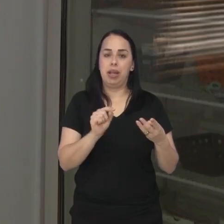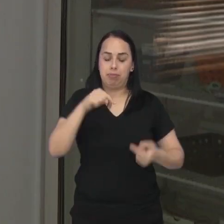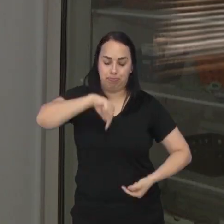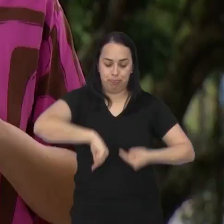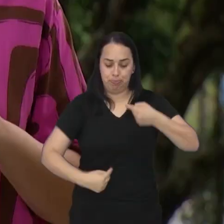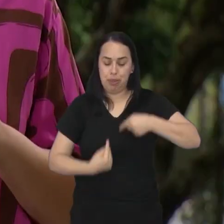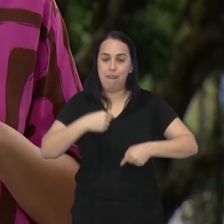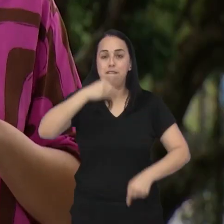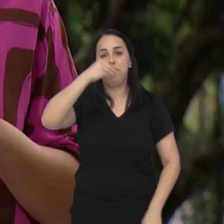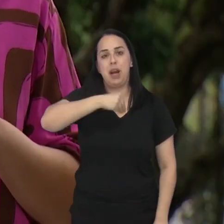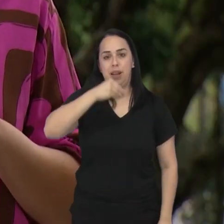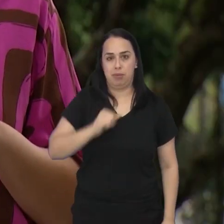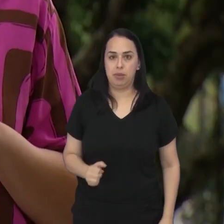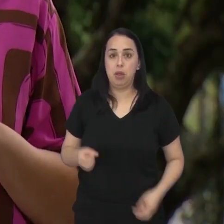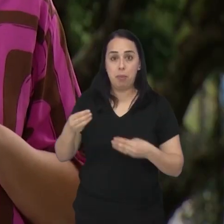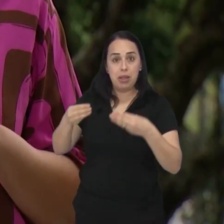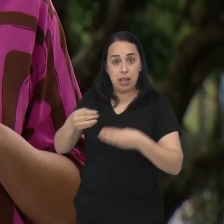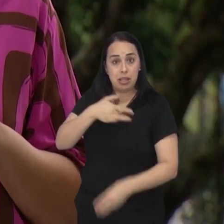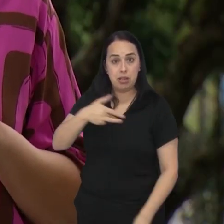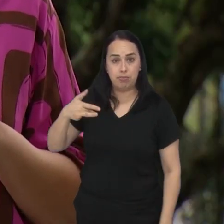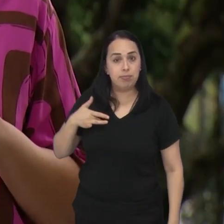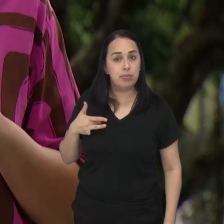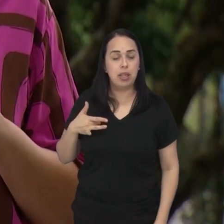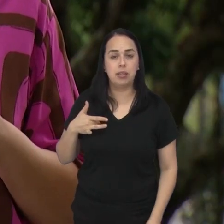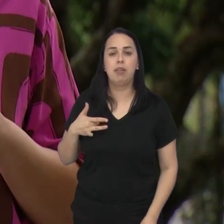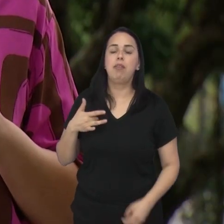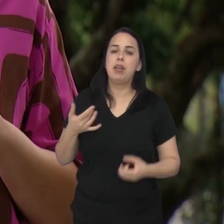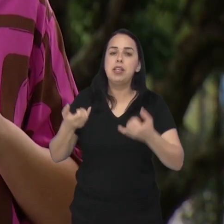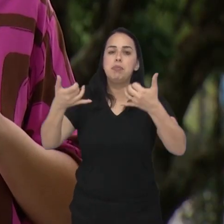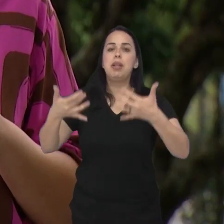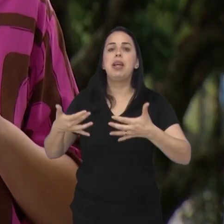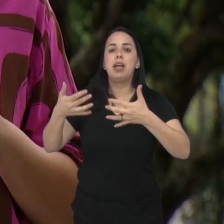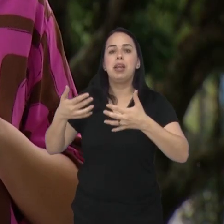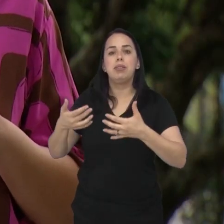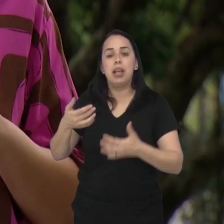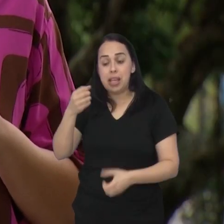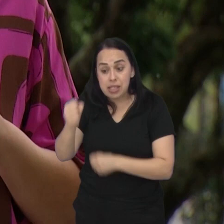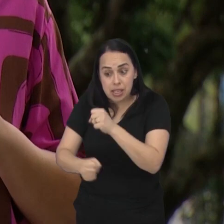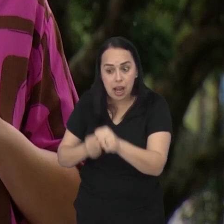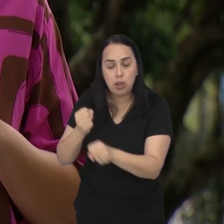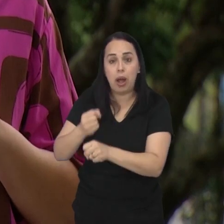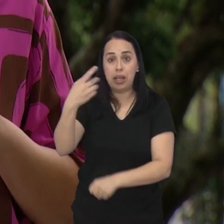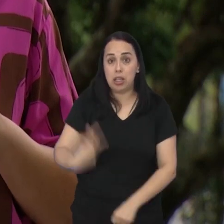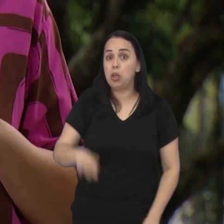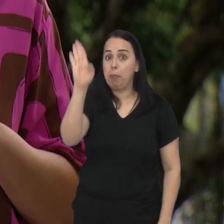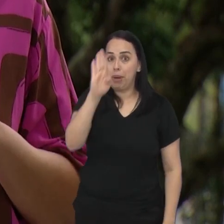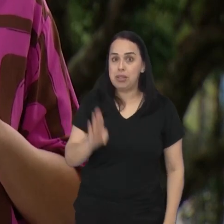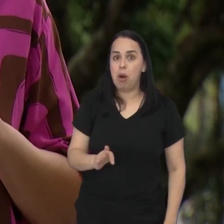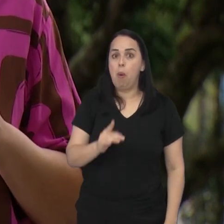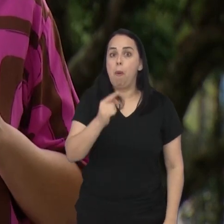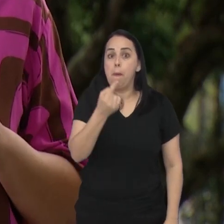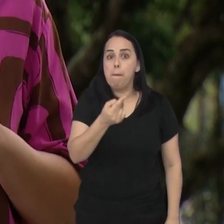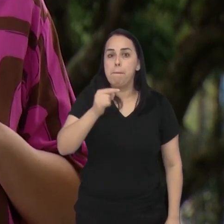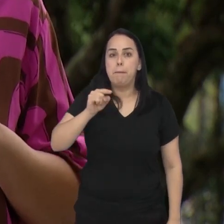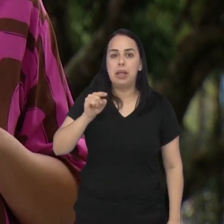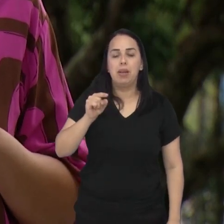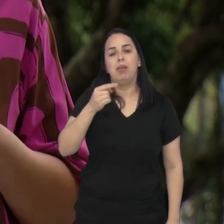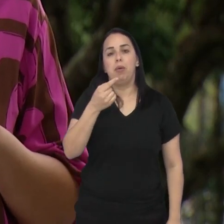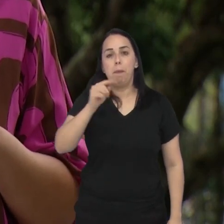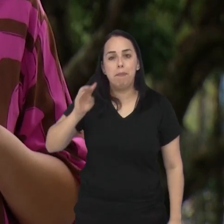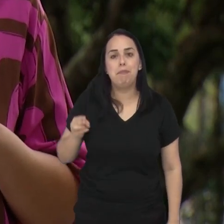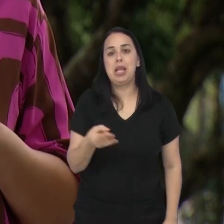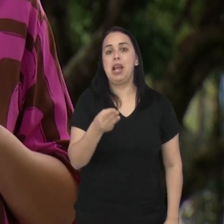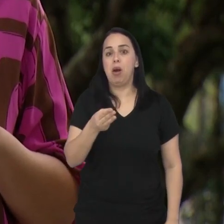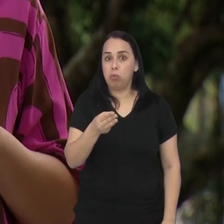sistema imunológico. De acordo com o Ministério da Saúde, só esse ano o Brasil já registrou mais de